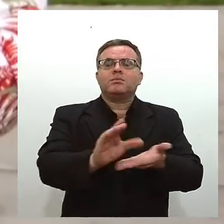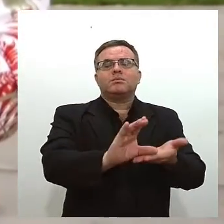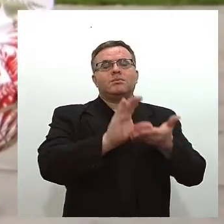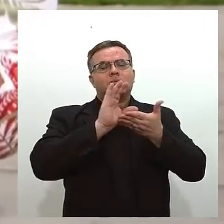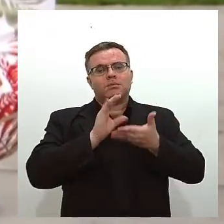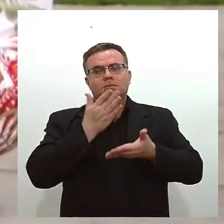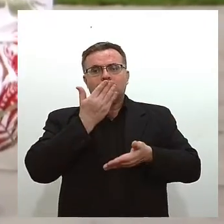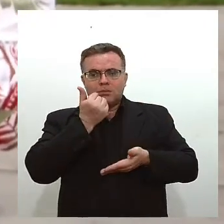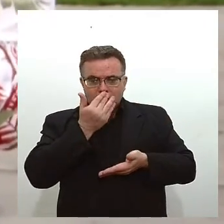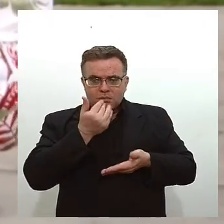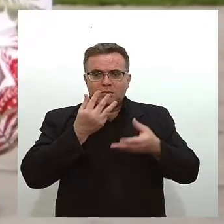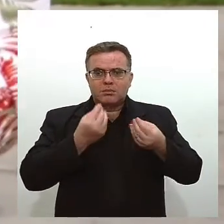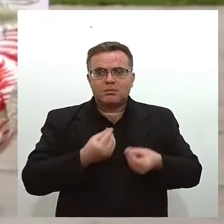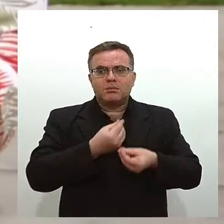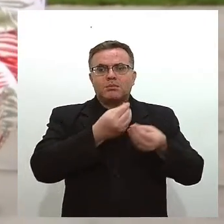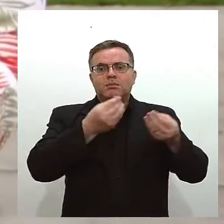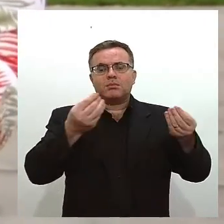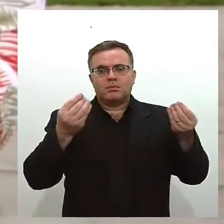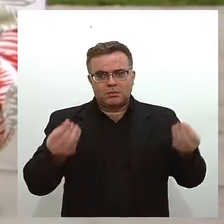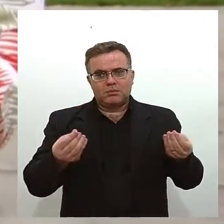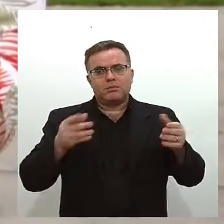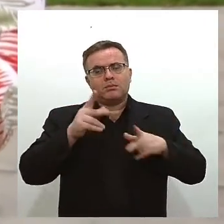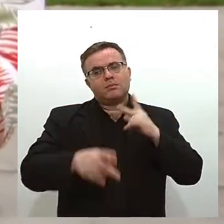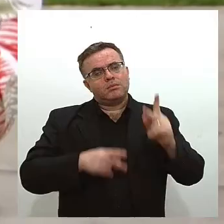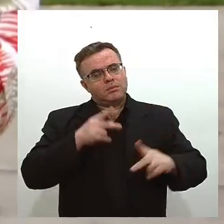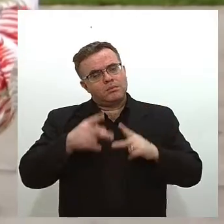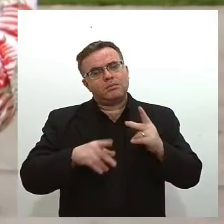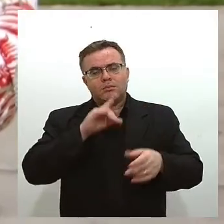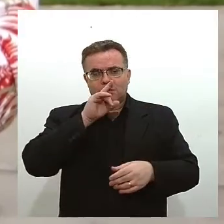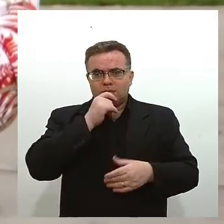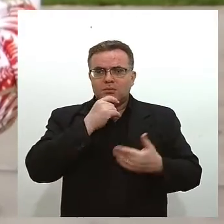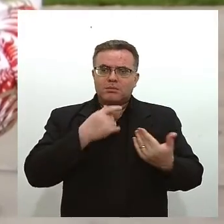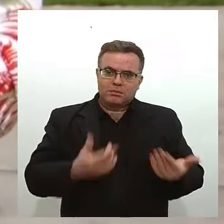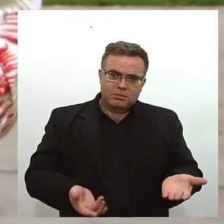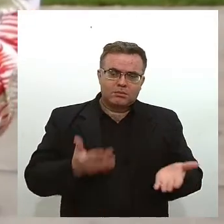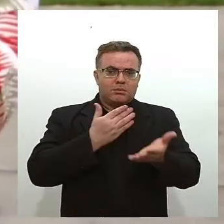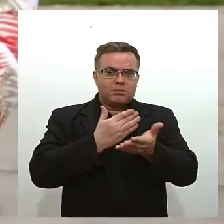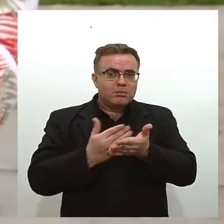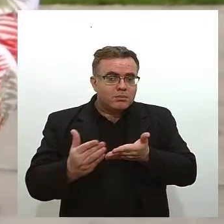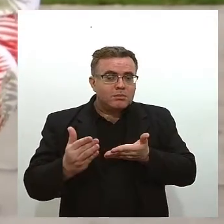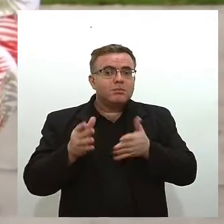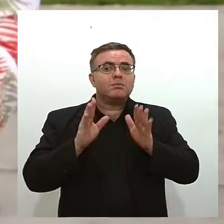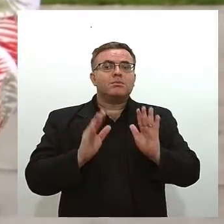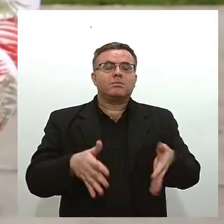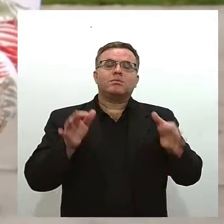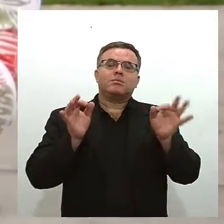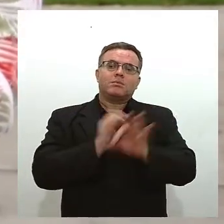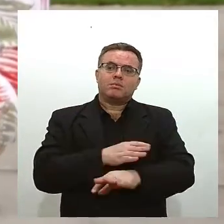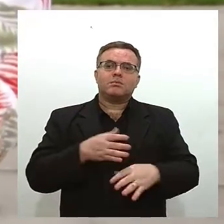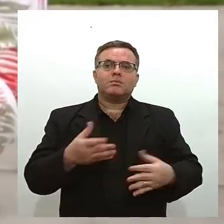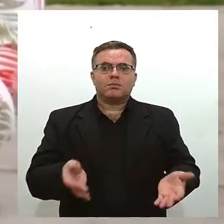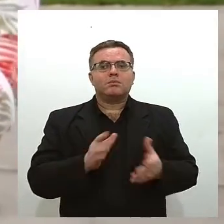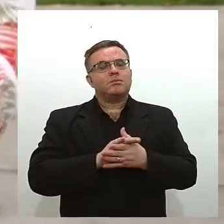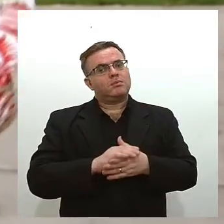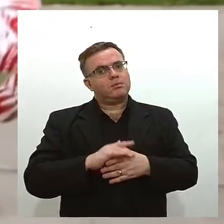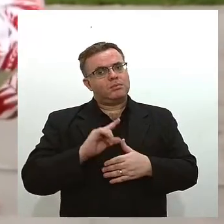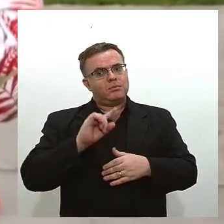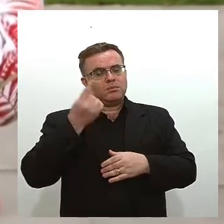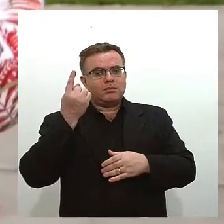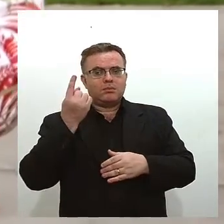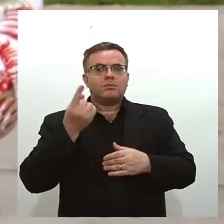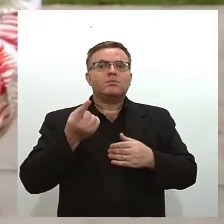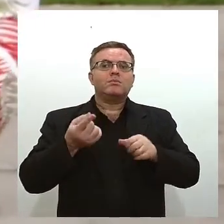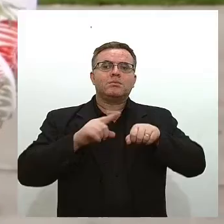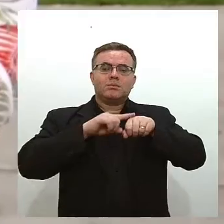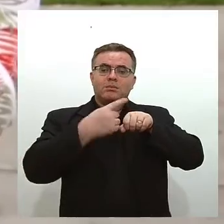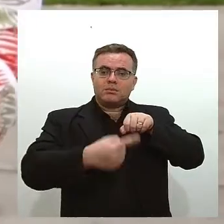e levar mais alimentos à mesa da população aracajuana. Né? No início da pandemia, na primeira onda da pandemia, nós